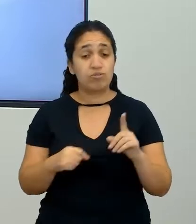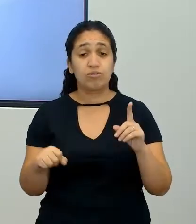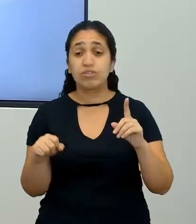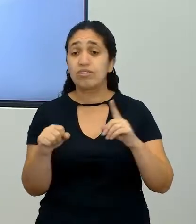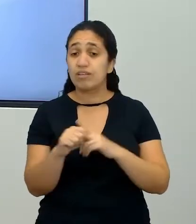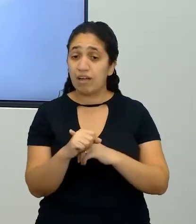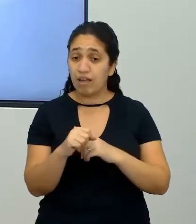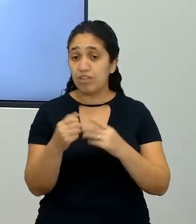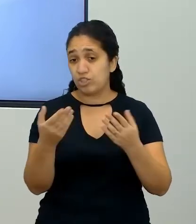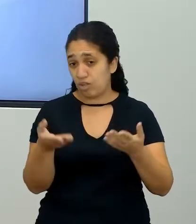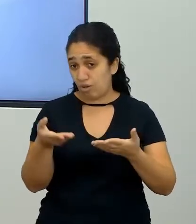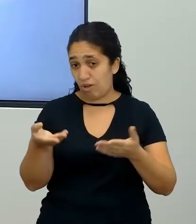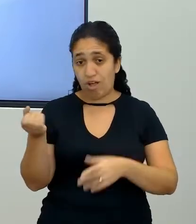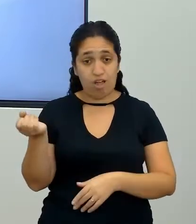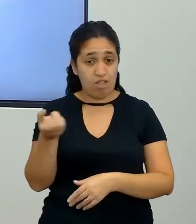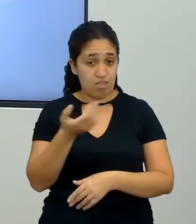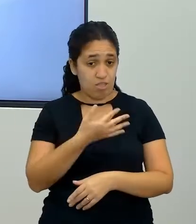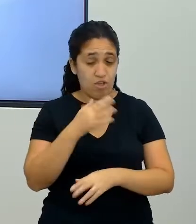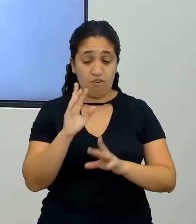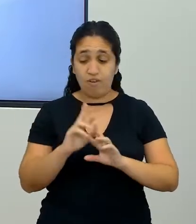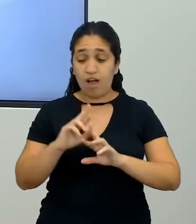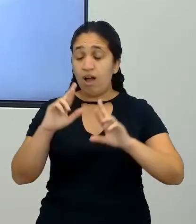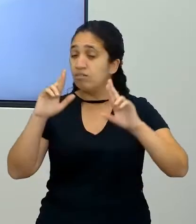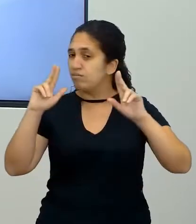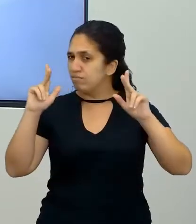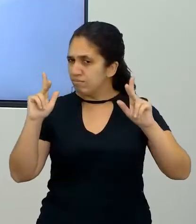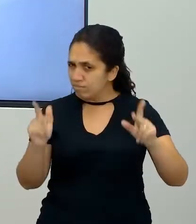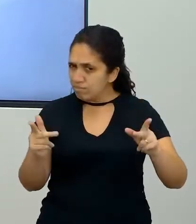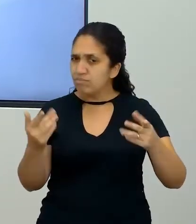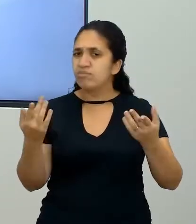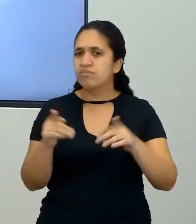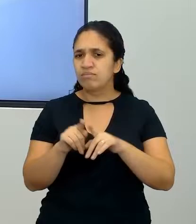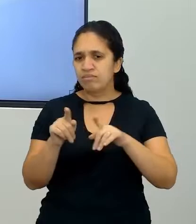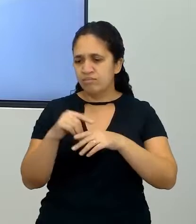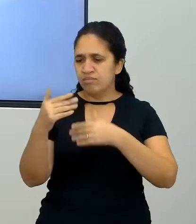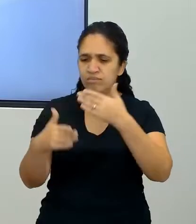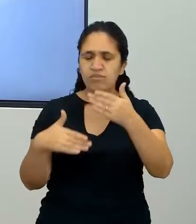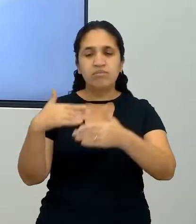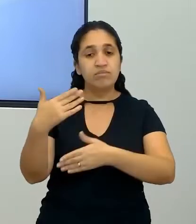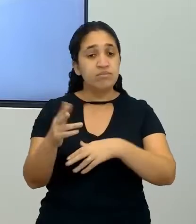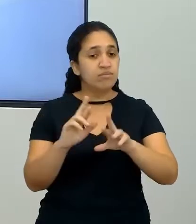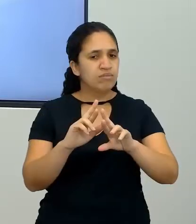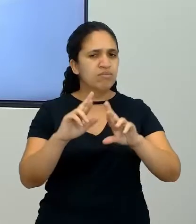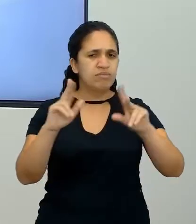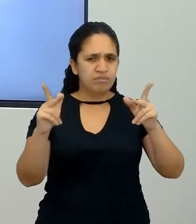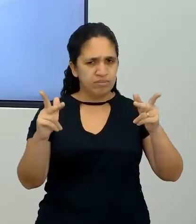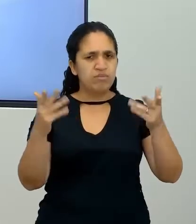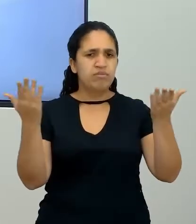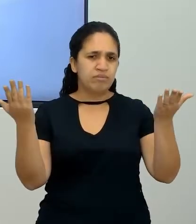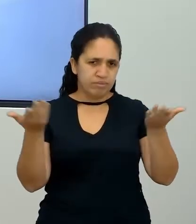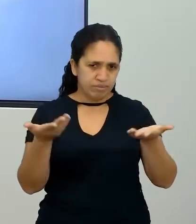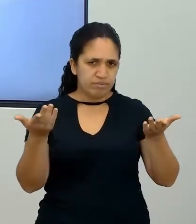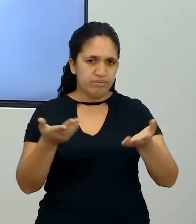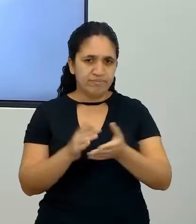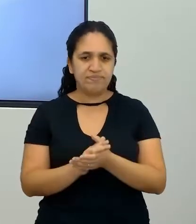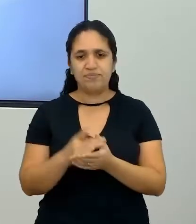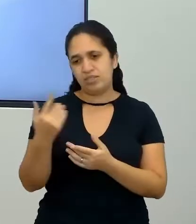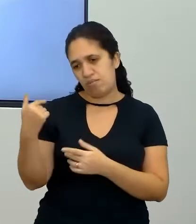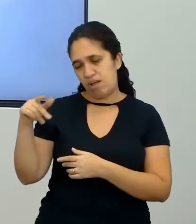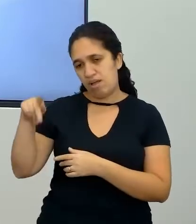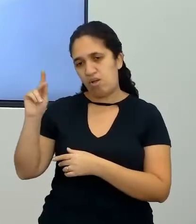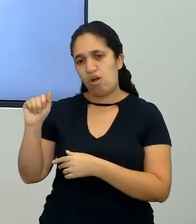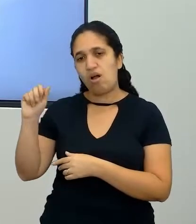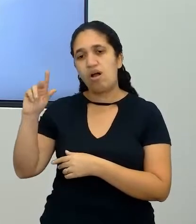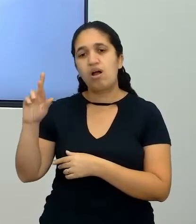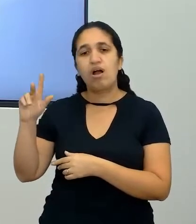sociedade moderna, ela é diferente e tem implicações diferentes também com relação ao Karl Marx, né,